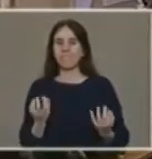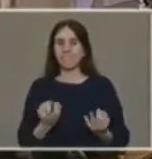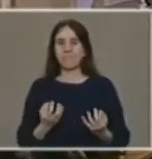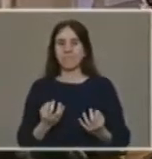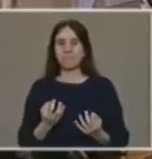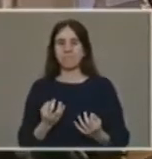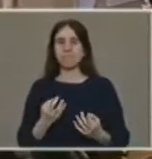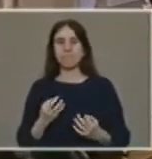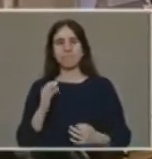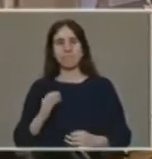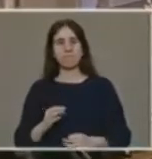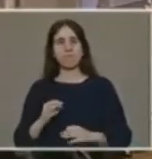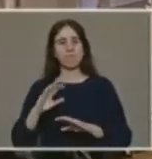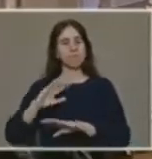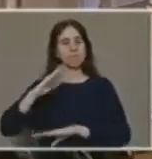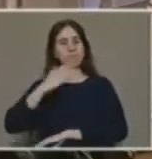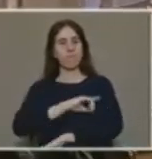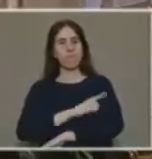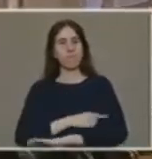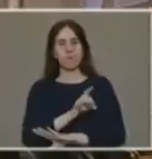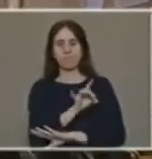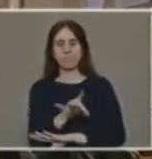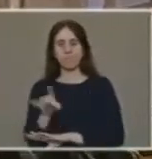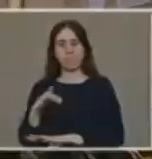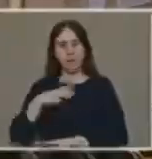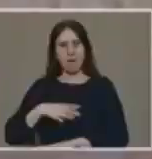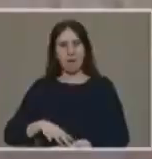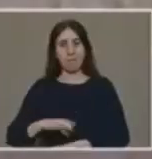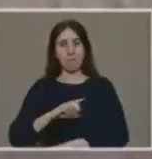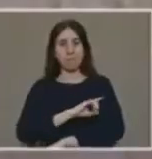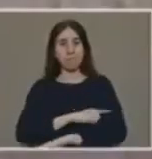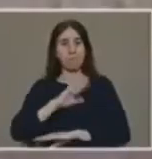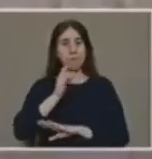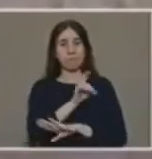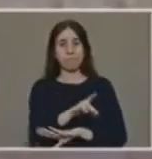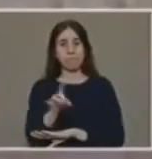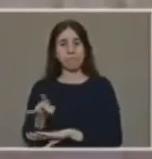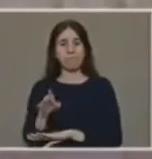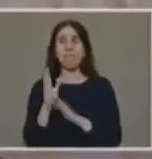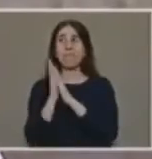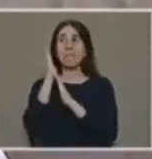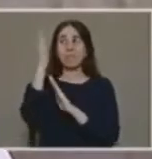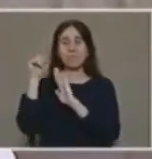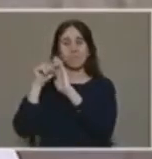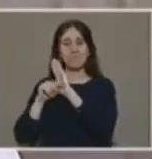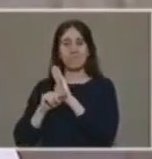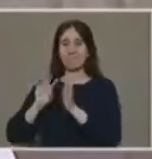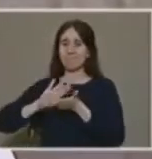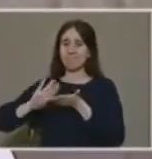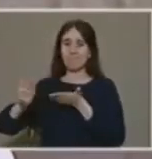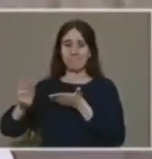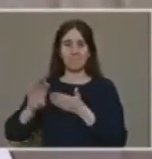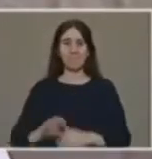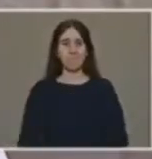fazer vigorar a lei do mais forte, e essa lei do mais forte exclui a lei de Deus. A